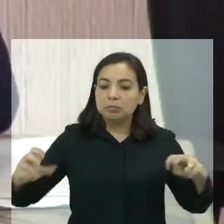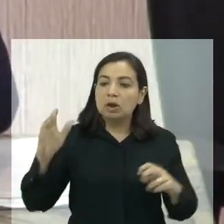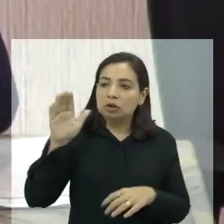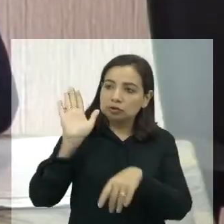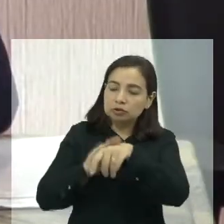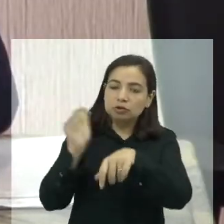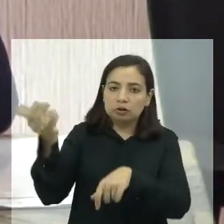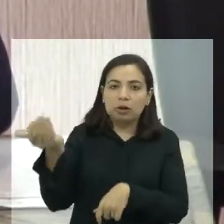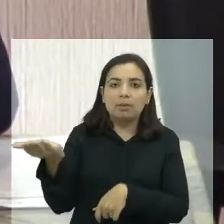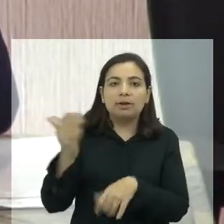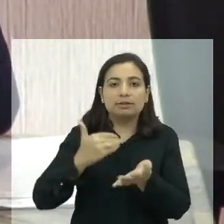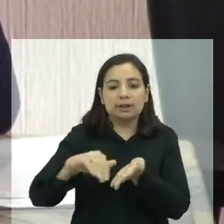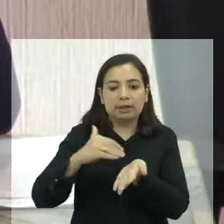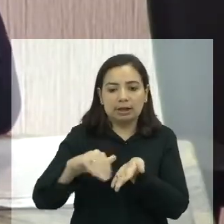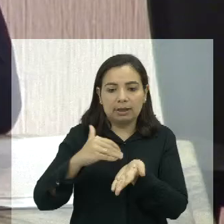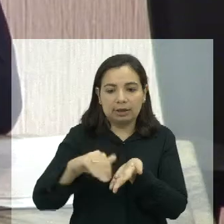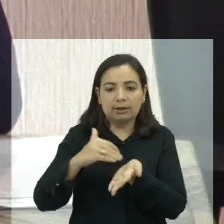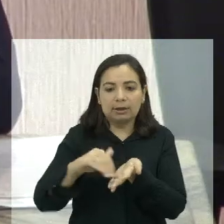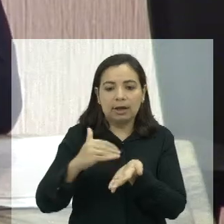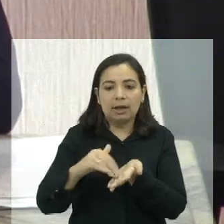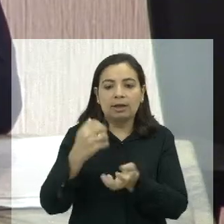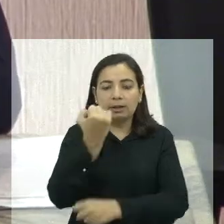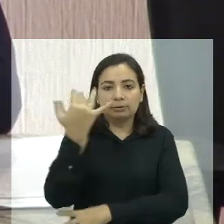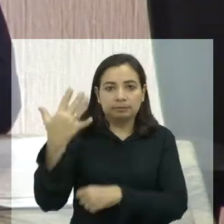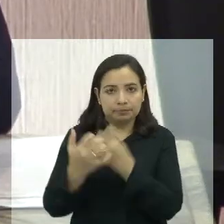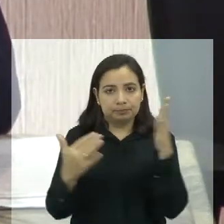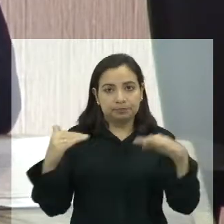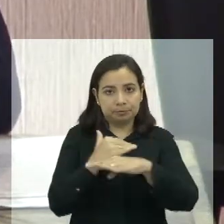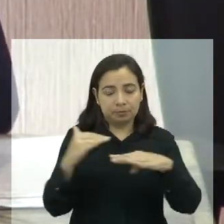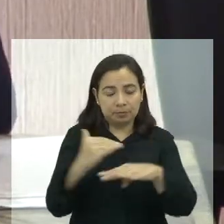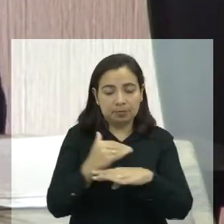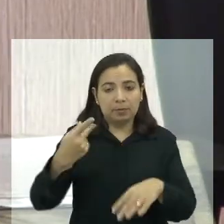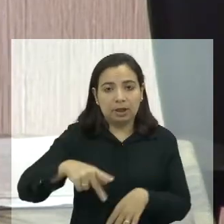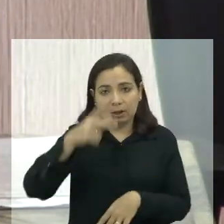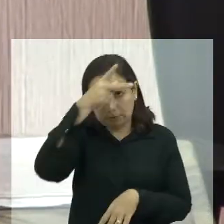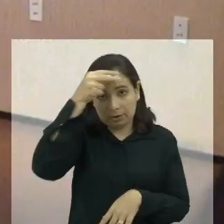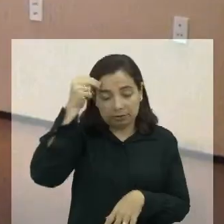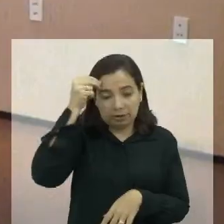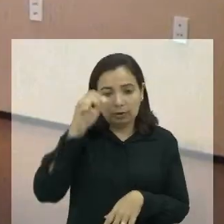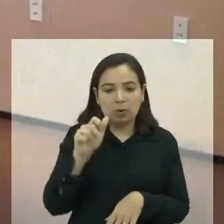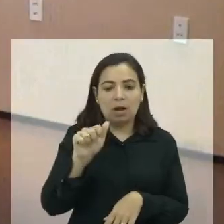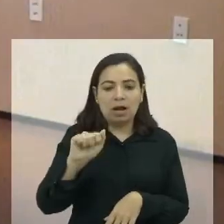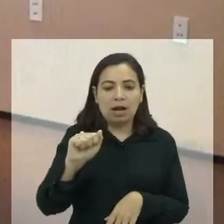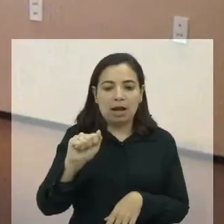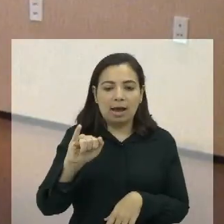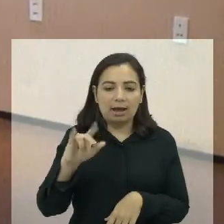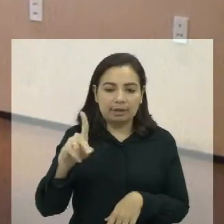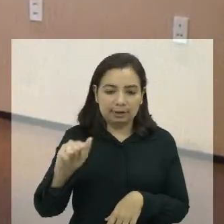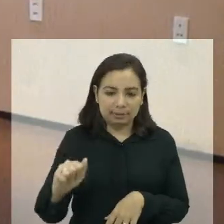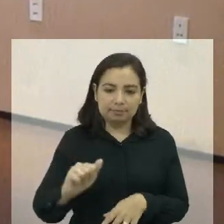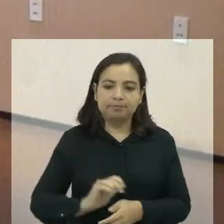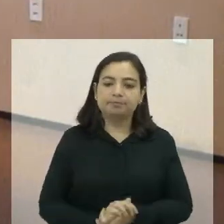Muniz, secretária de Urbanismo e Meio Ambiente da Prefeitura de Fortaleza.